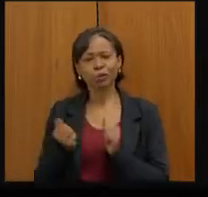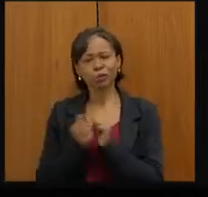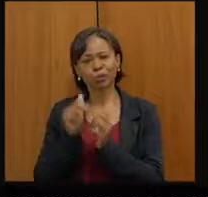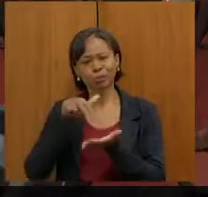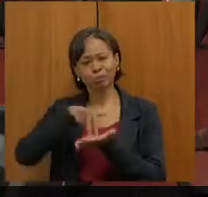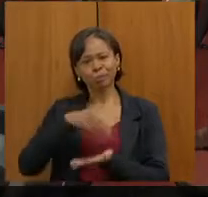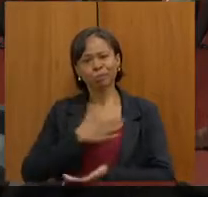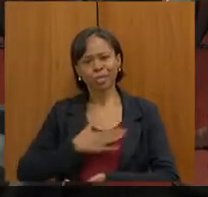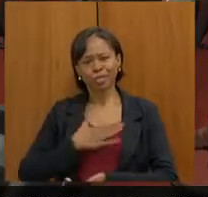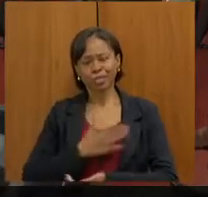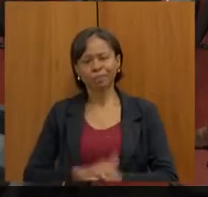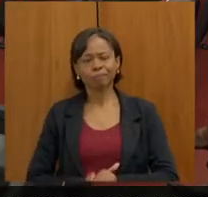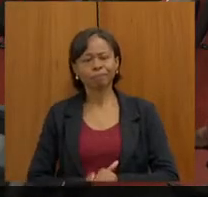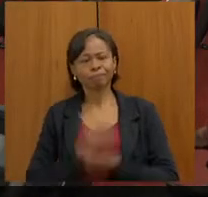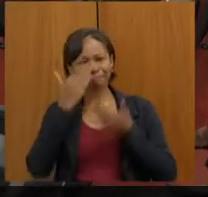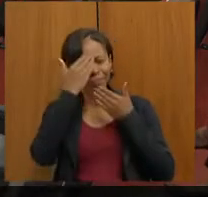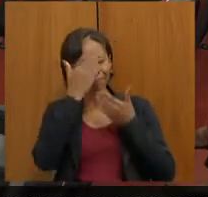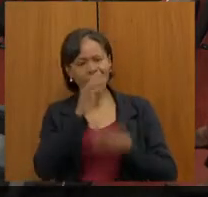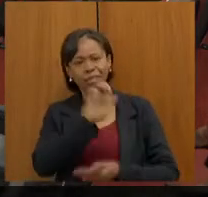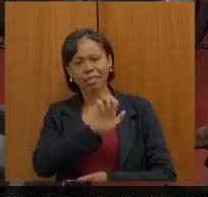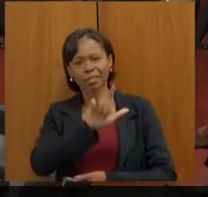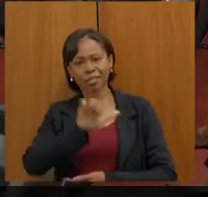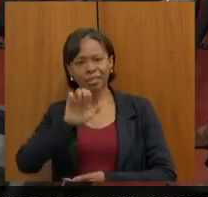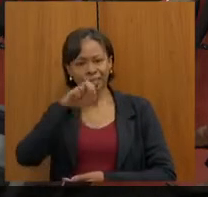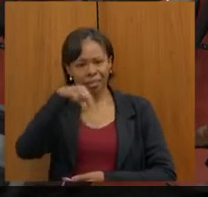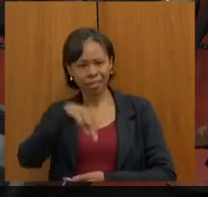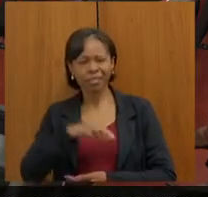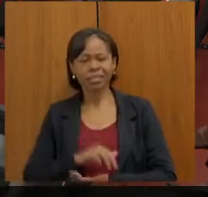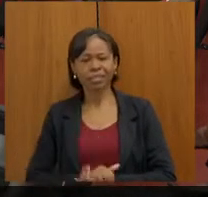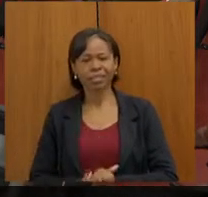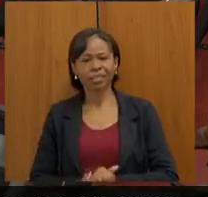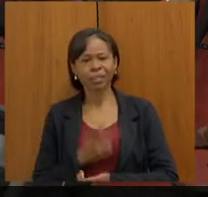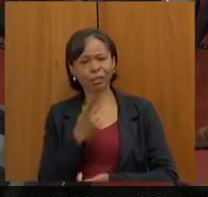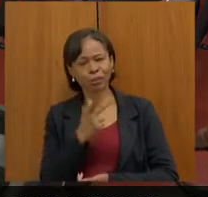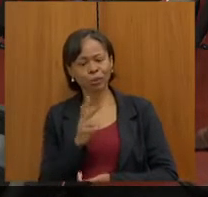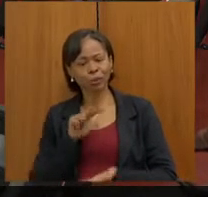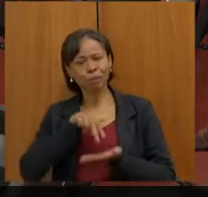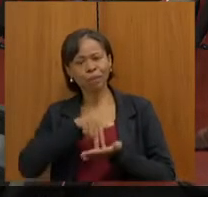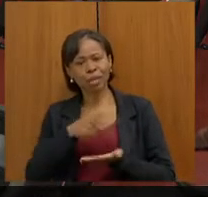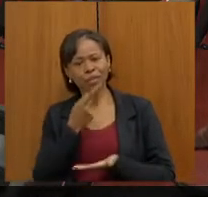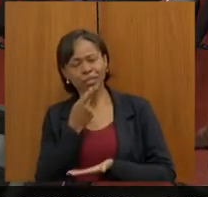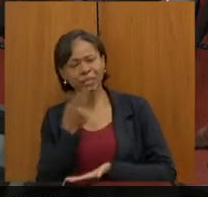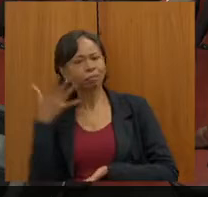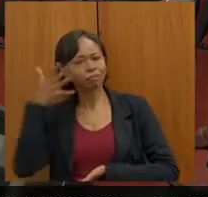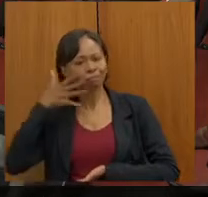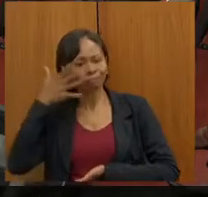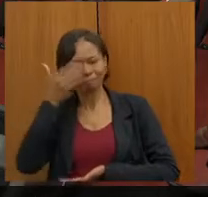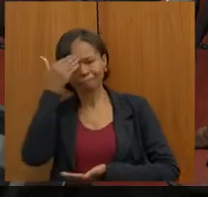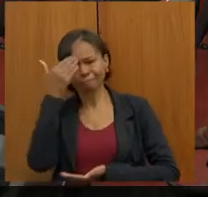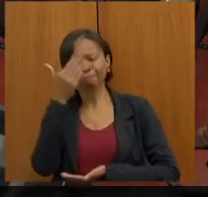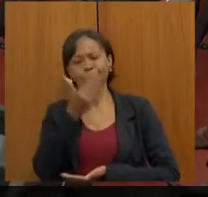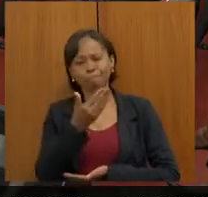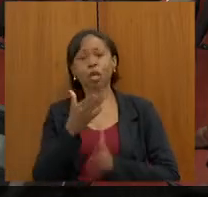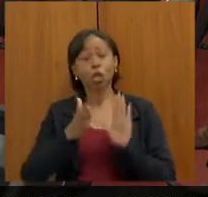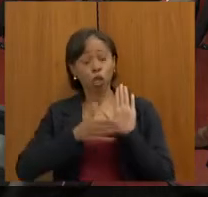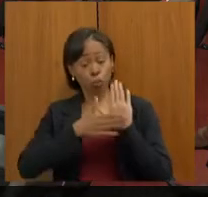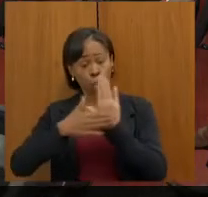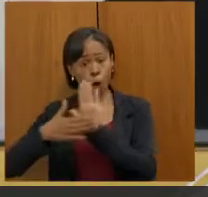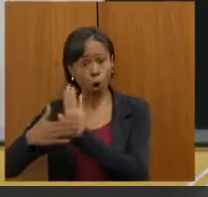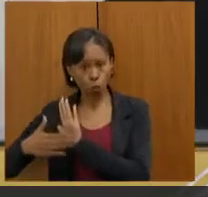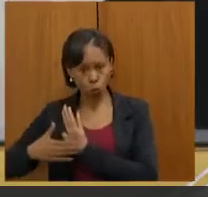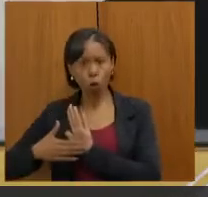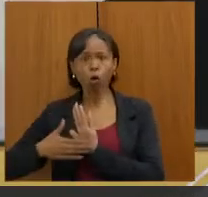é muito obrigada Ellen Obrigada pela pela presença pelas palavras pelas propostas